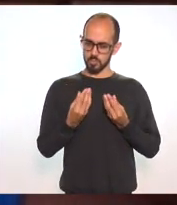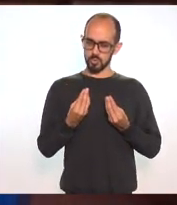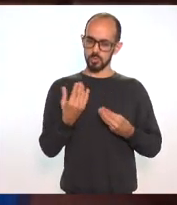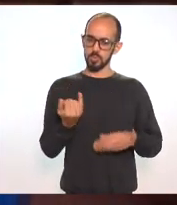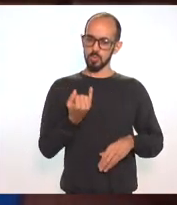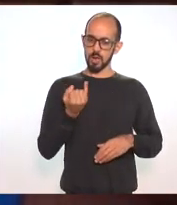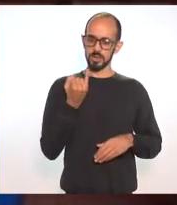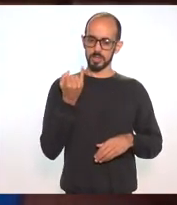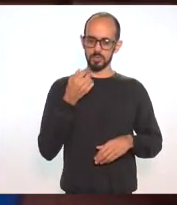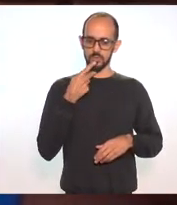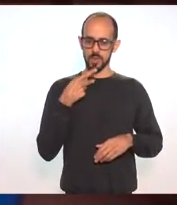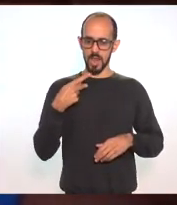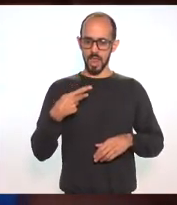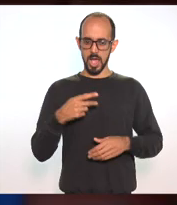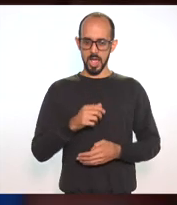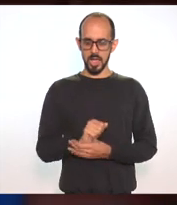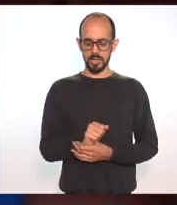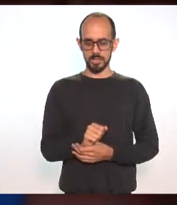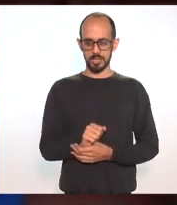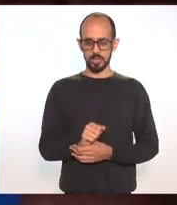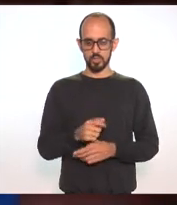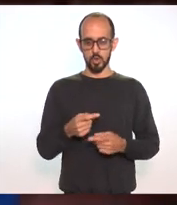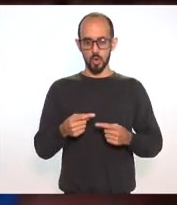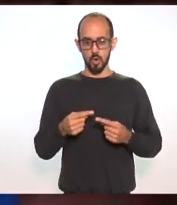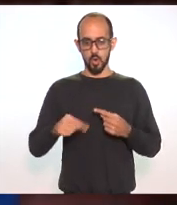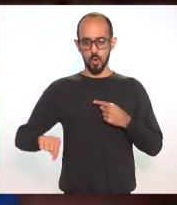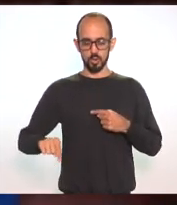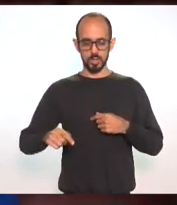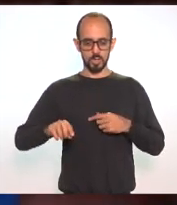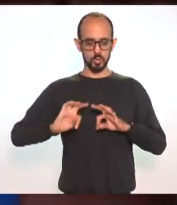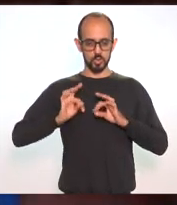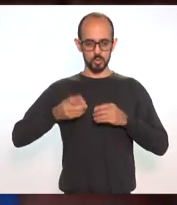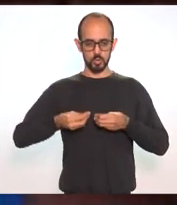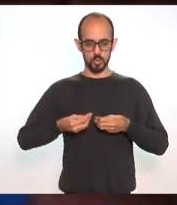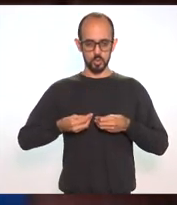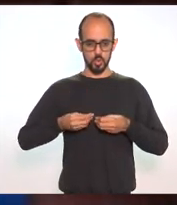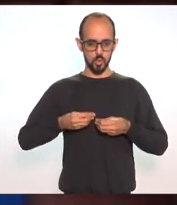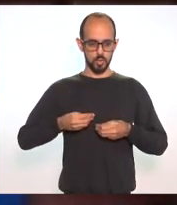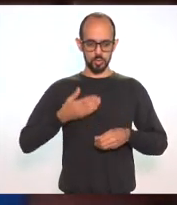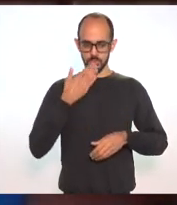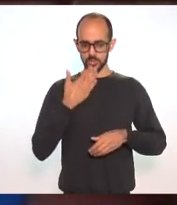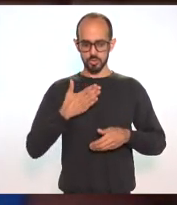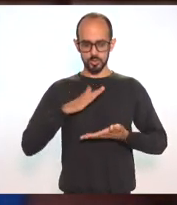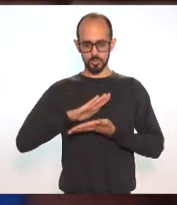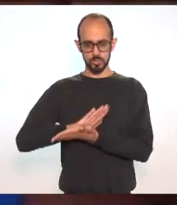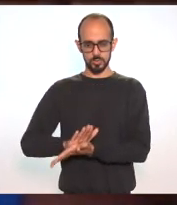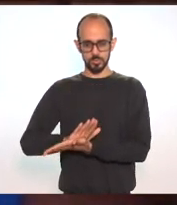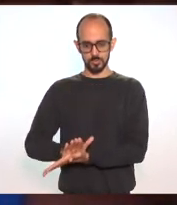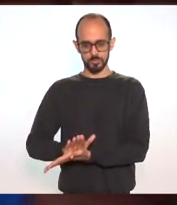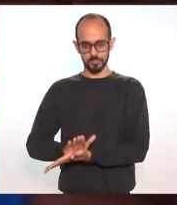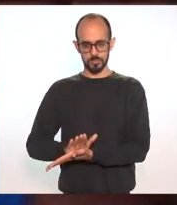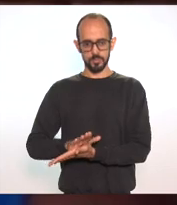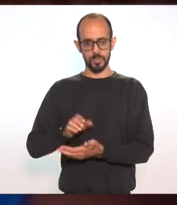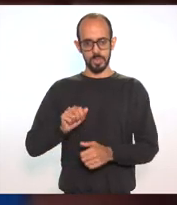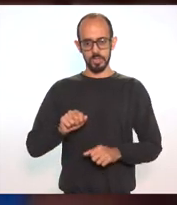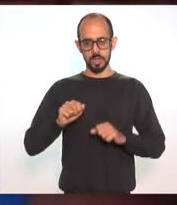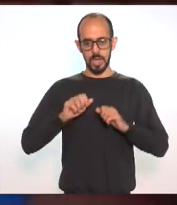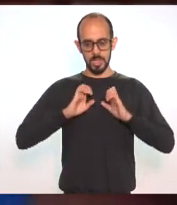é contra toda forma de discriminação às expressões